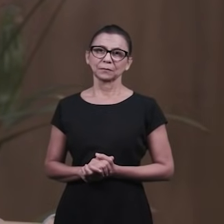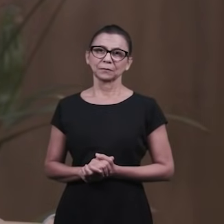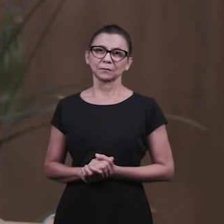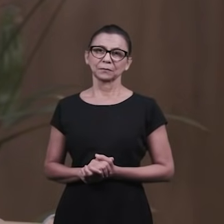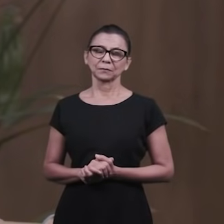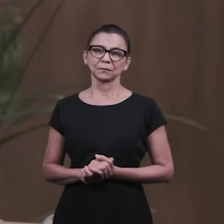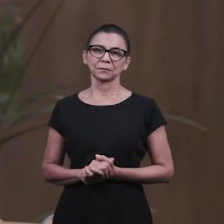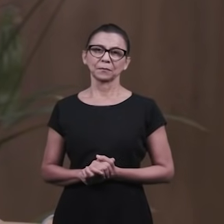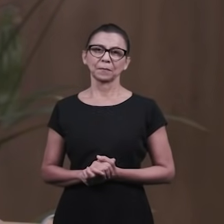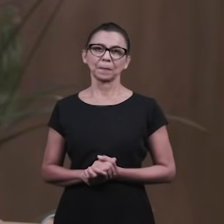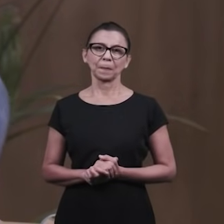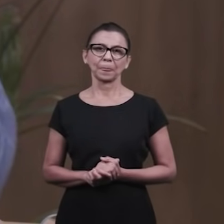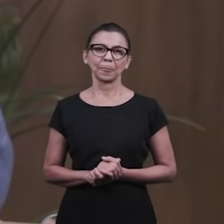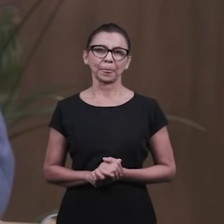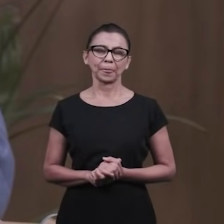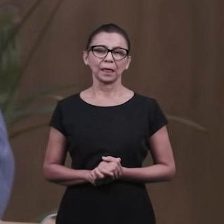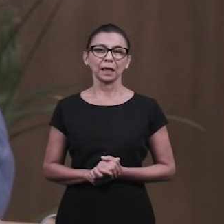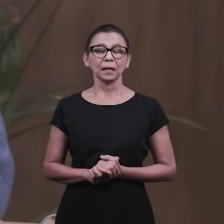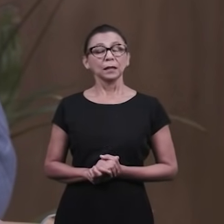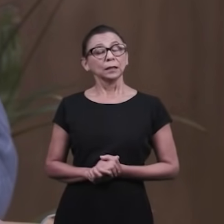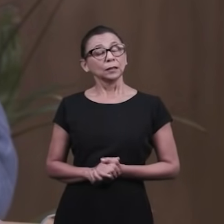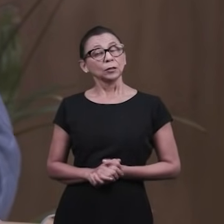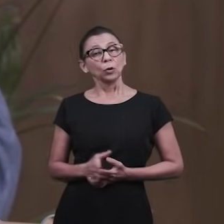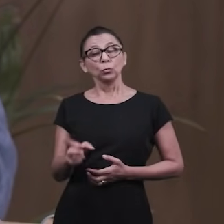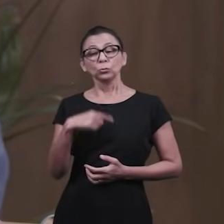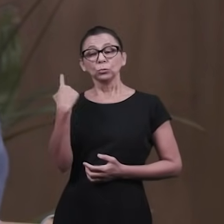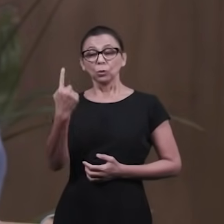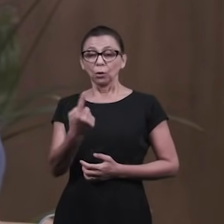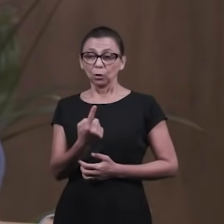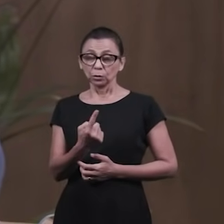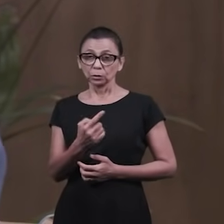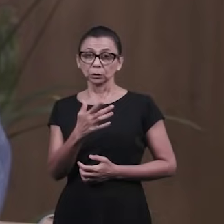ele se referindo aos 12 apóstolos, quanto a nós,